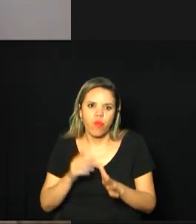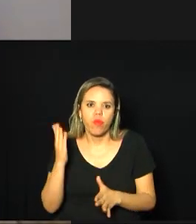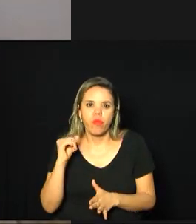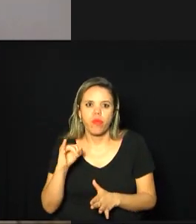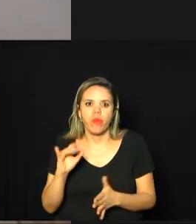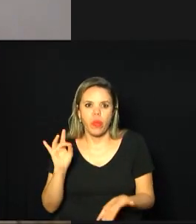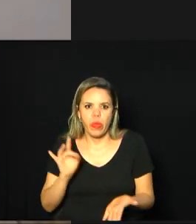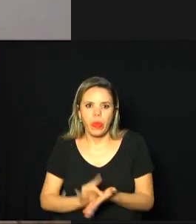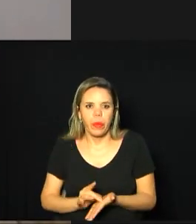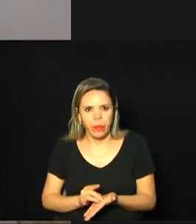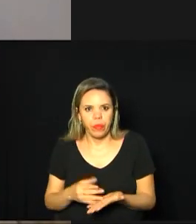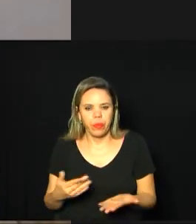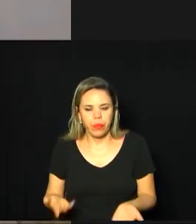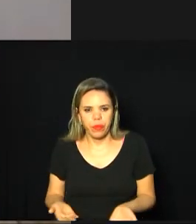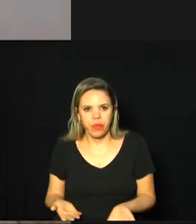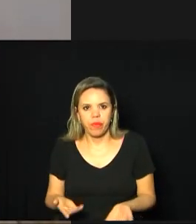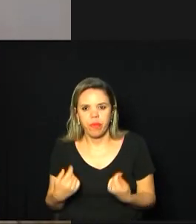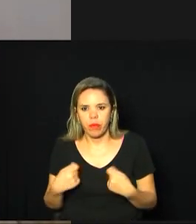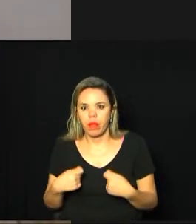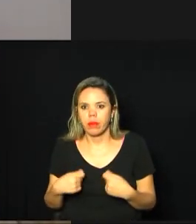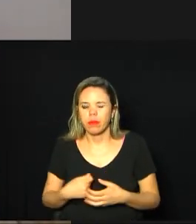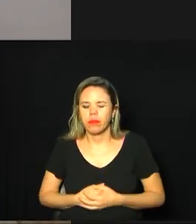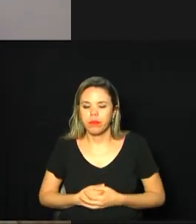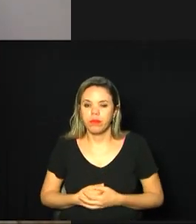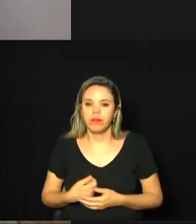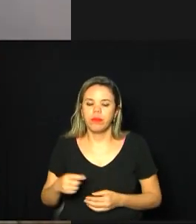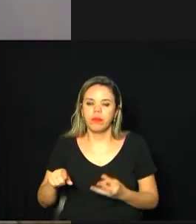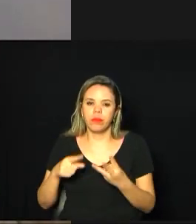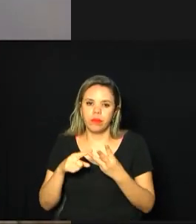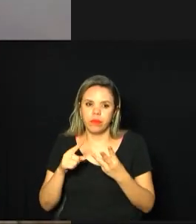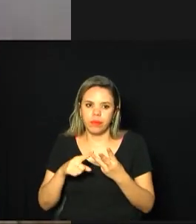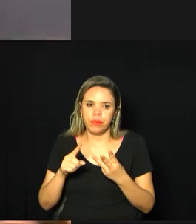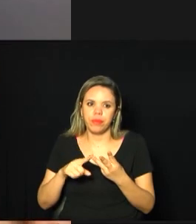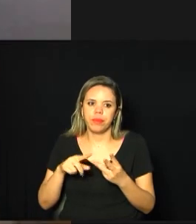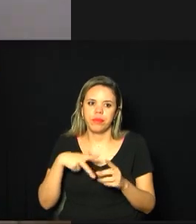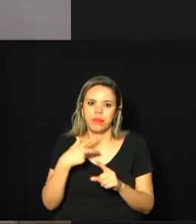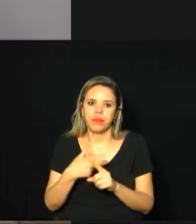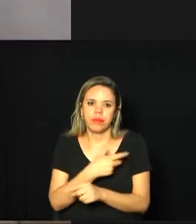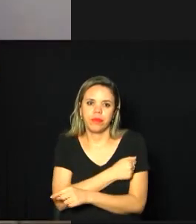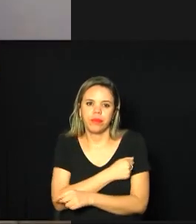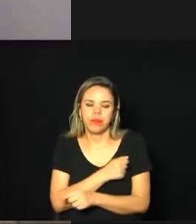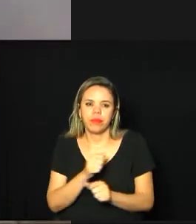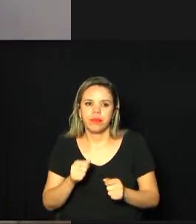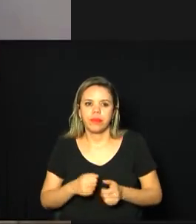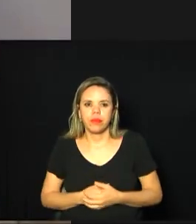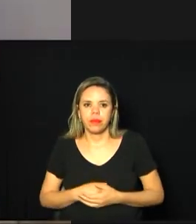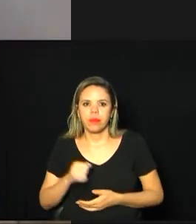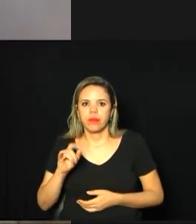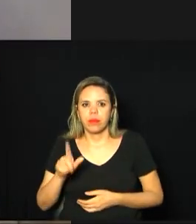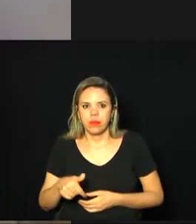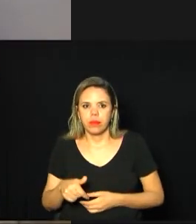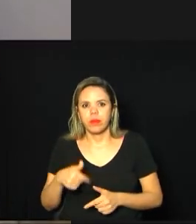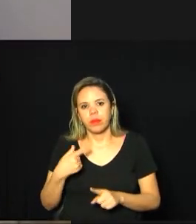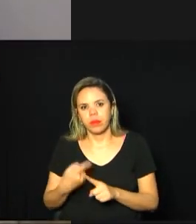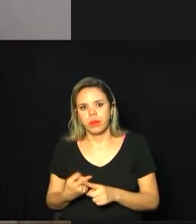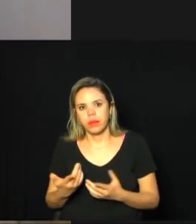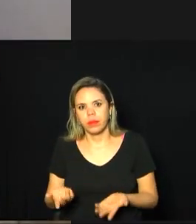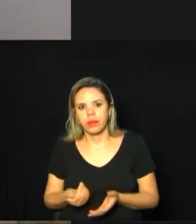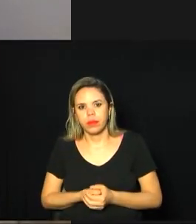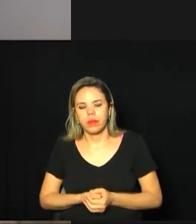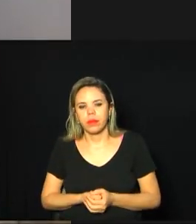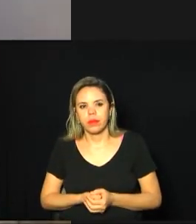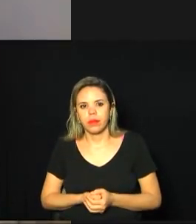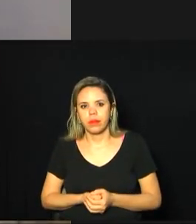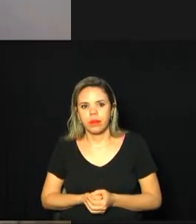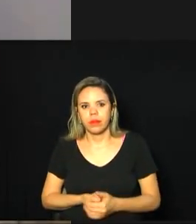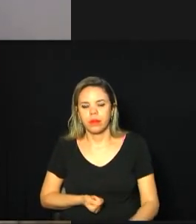se efetivamente é necessária essa dose de reforço alastrada. E se é uma dose de reforço, né,